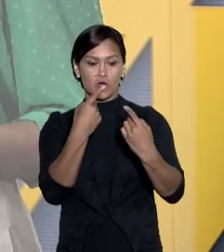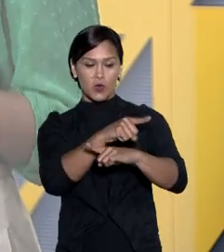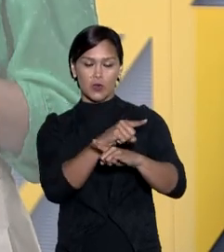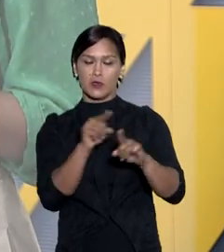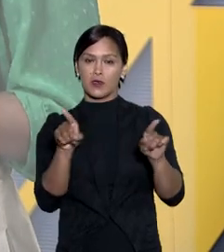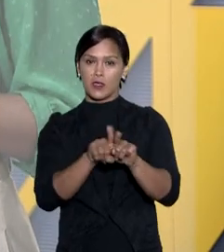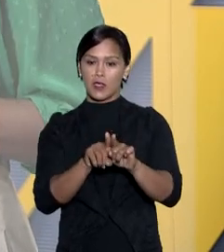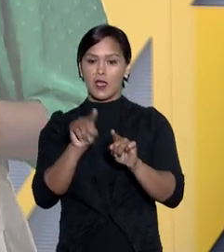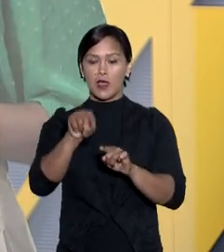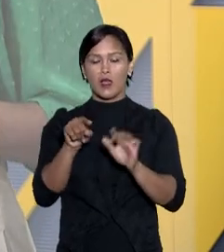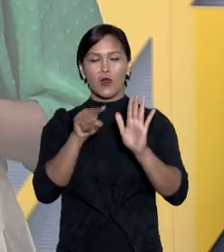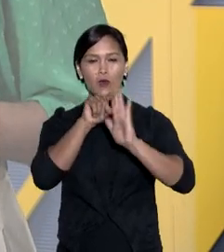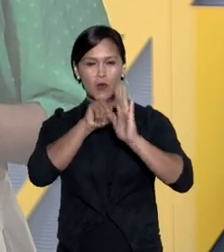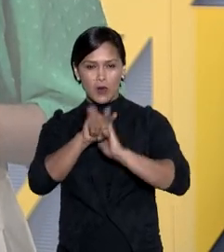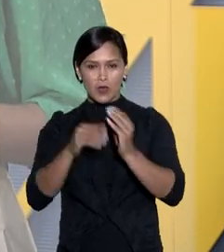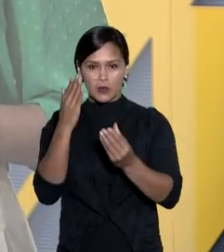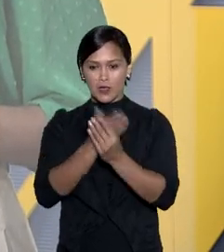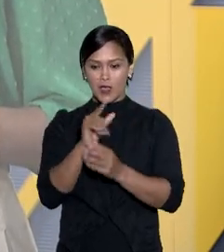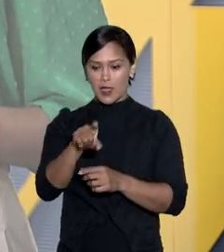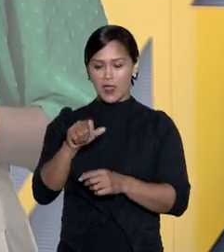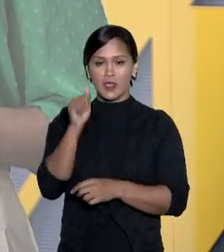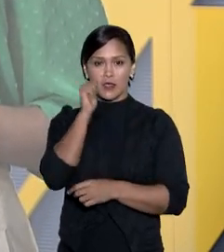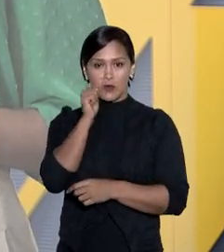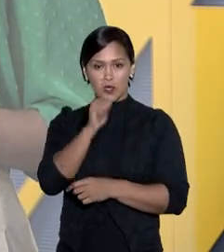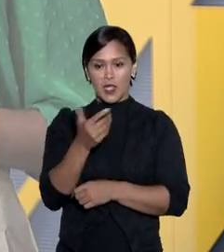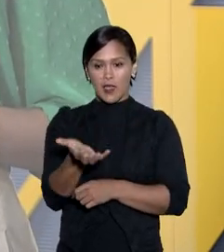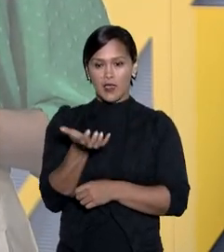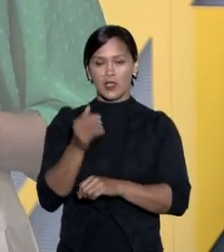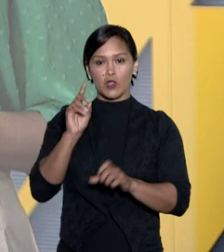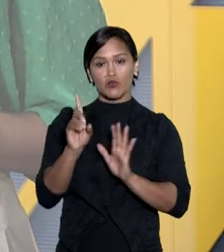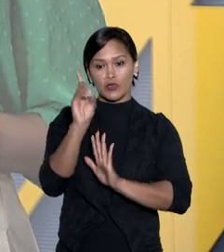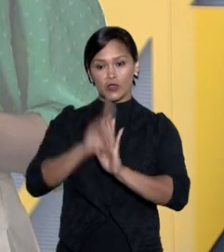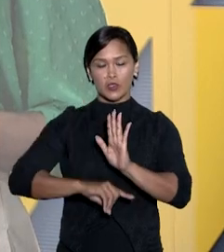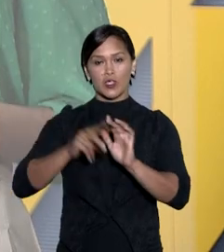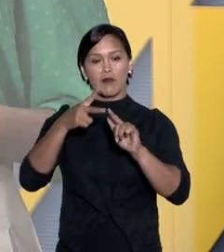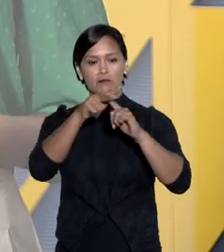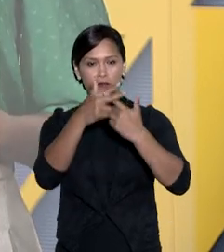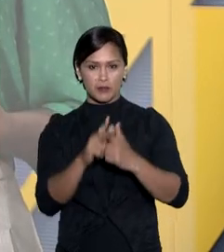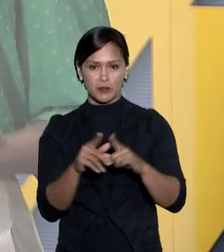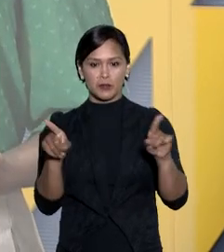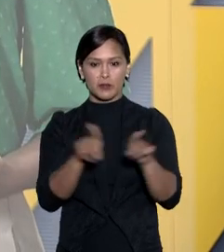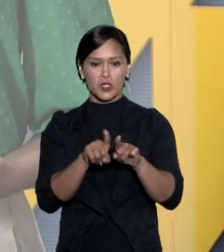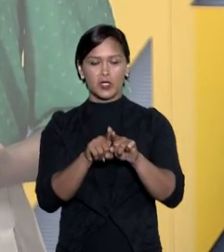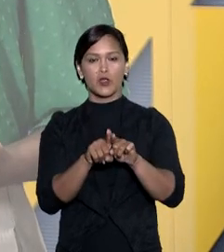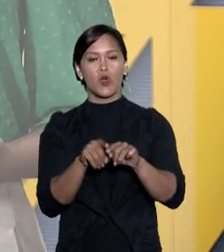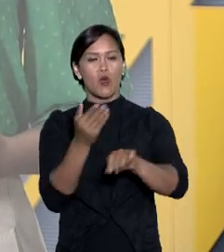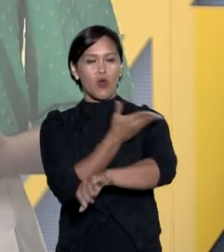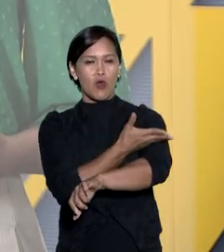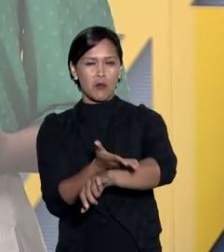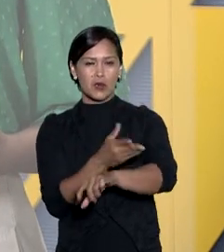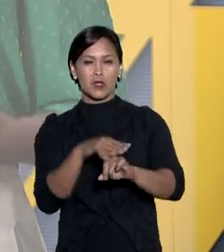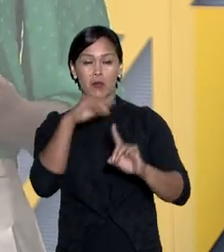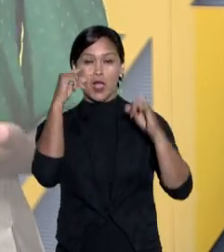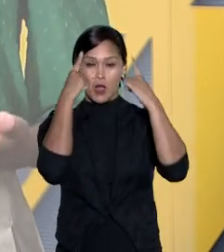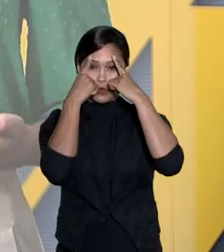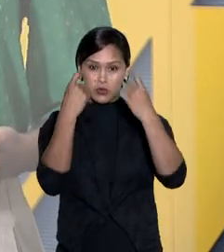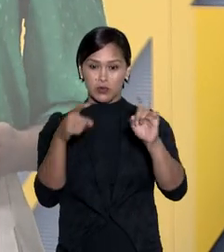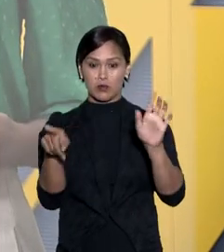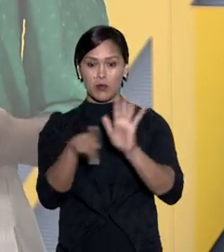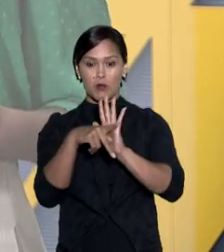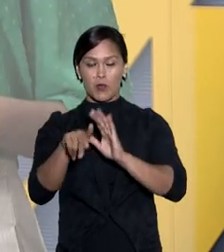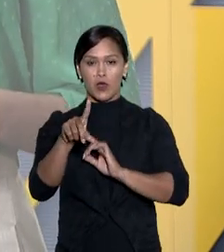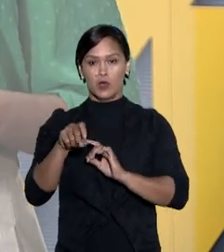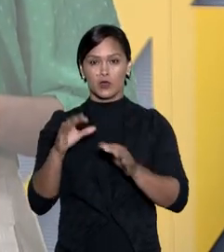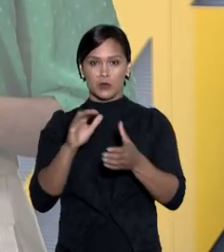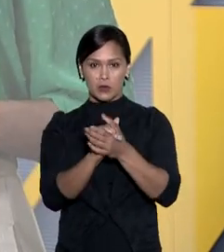outro. No caso analisado, a ex-esposa buscava o direito de obter reparação pelo alegado comportamento agressivo do